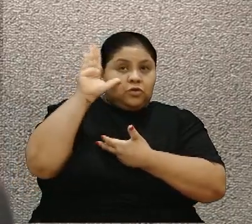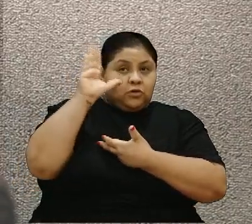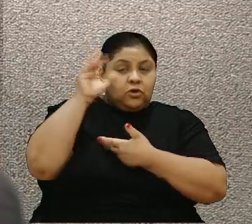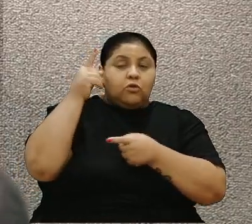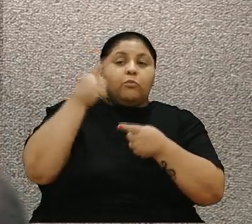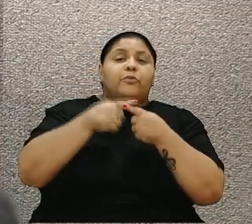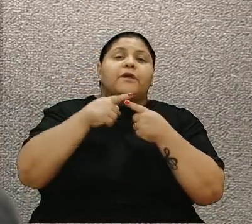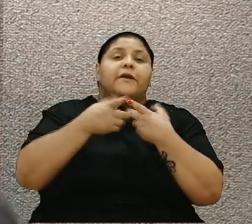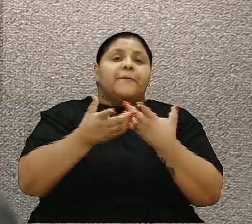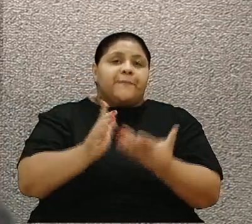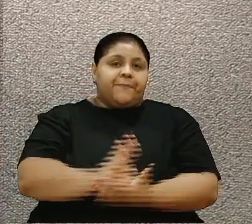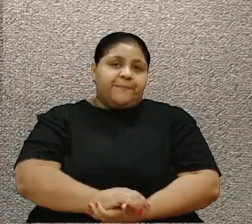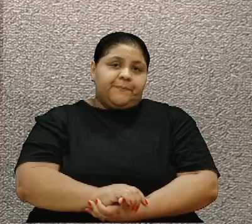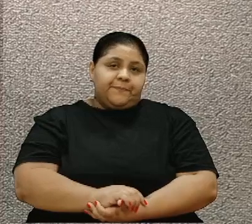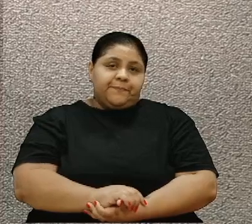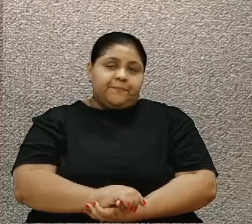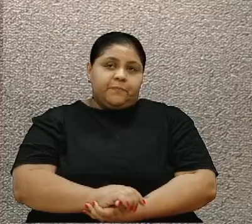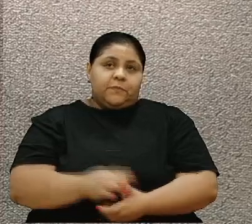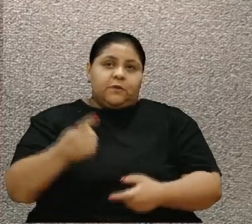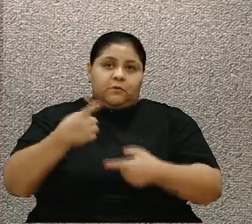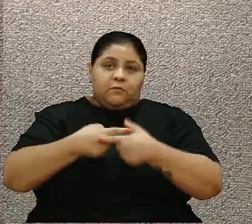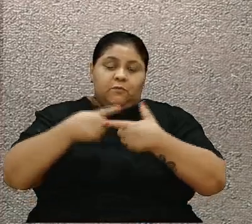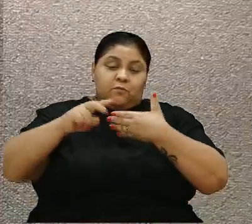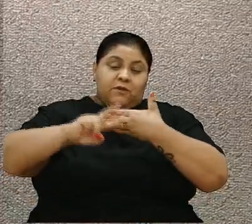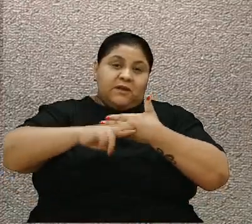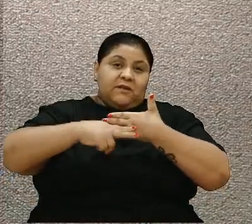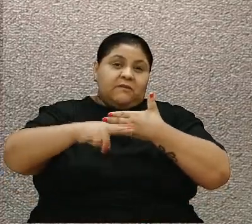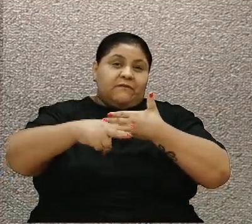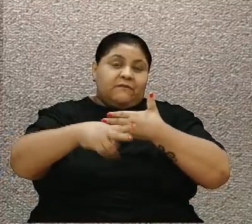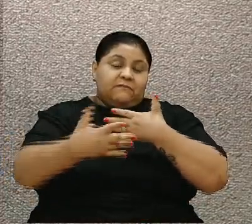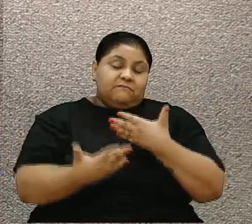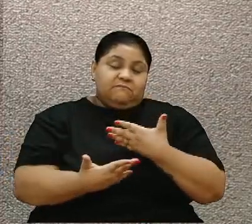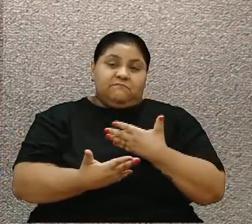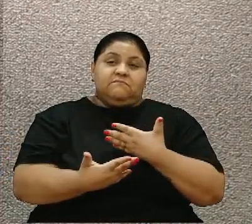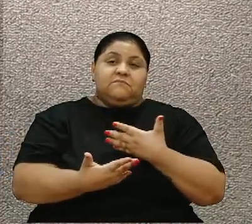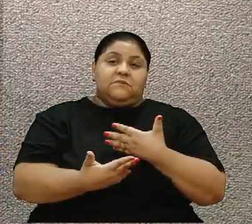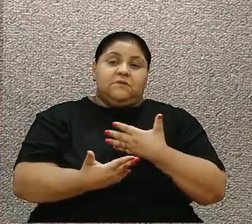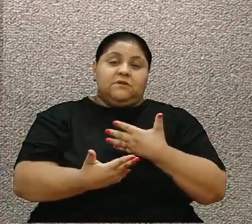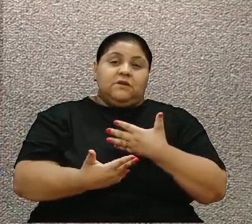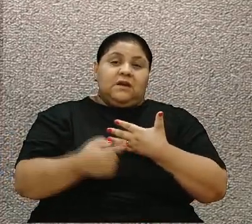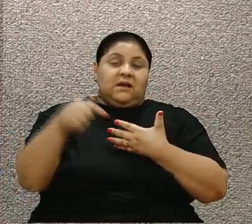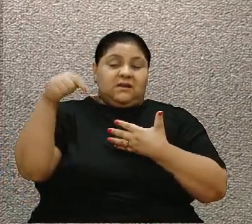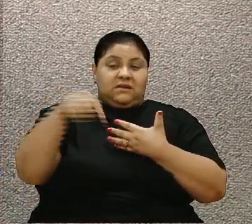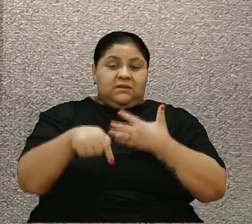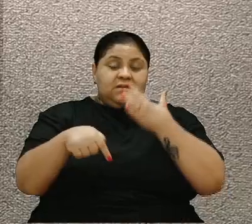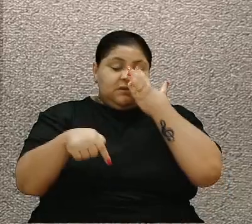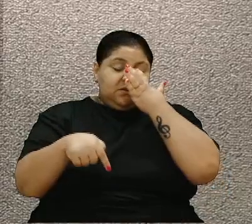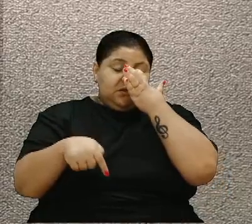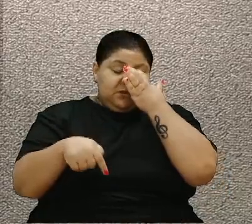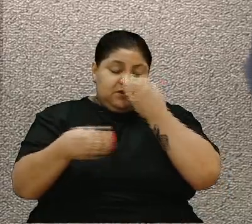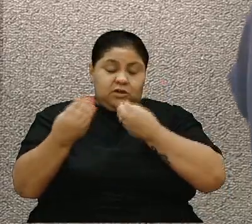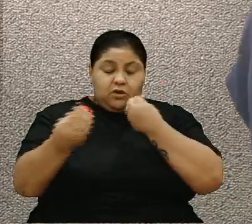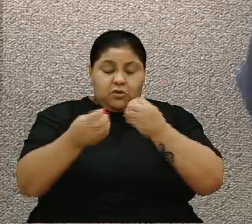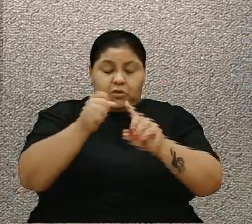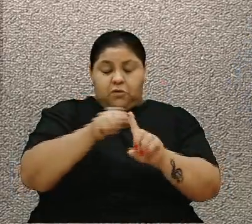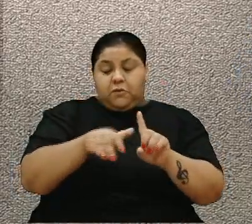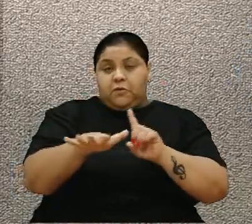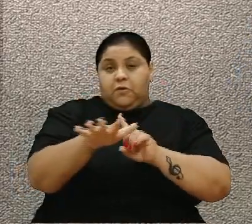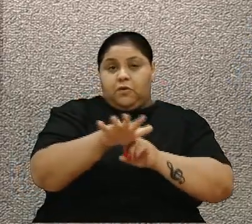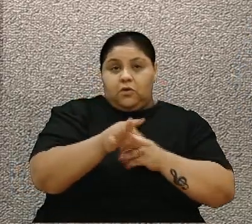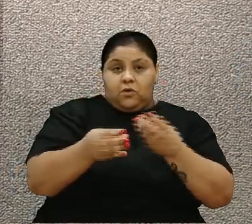causas. Porque as consequências aqui, de uma forma ou de outra, nós, enquanto sociedade,